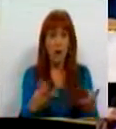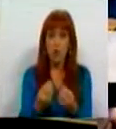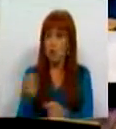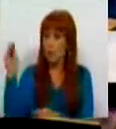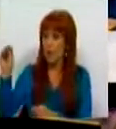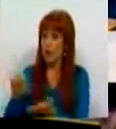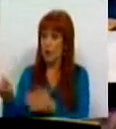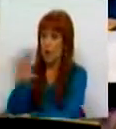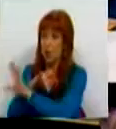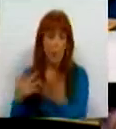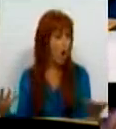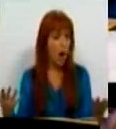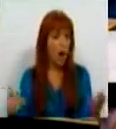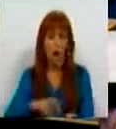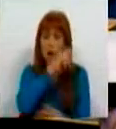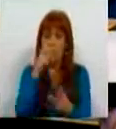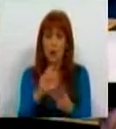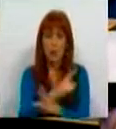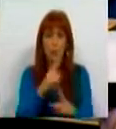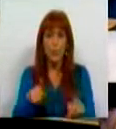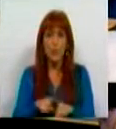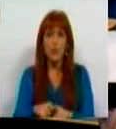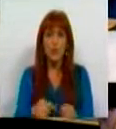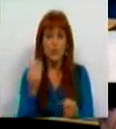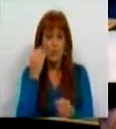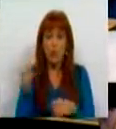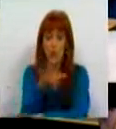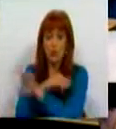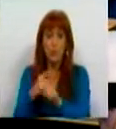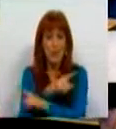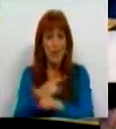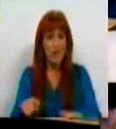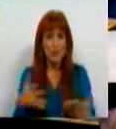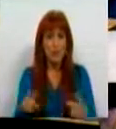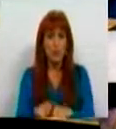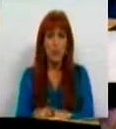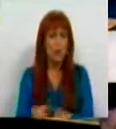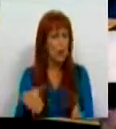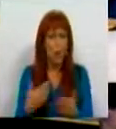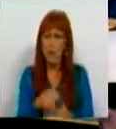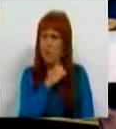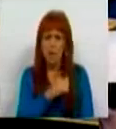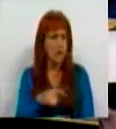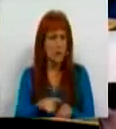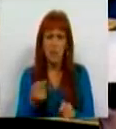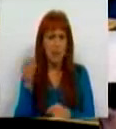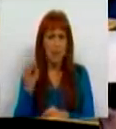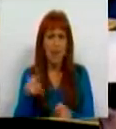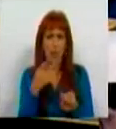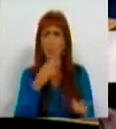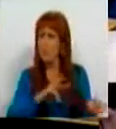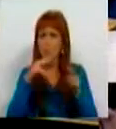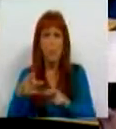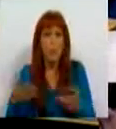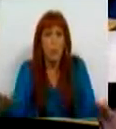do Banco Central Europeu. E uma terceira razão é que o mecanismo europeu impediu, não atribuiu a licença a um banco de